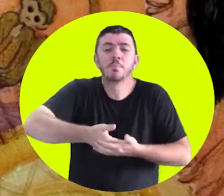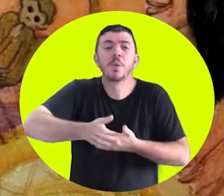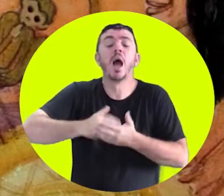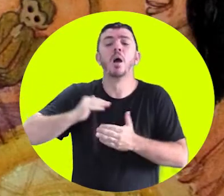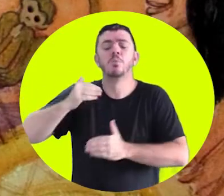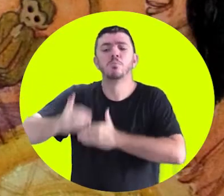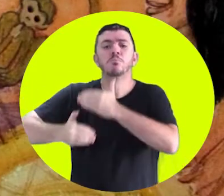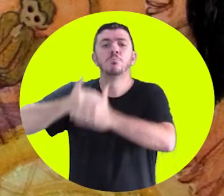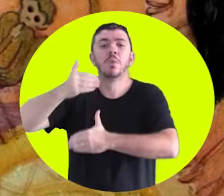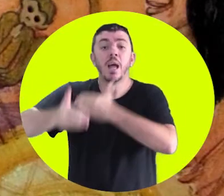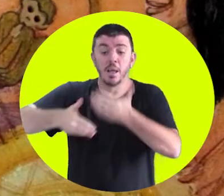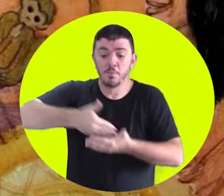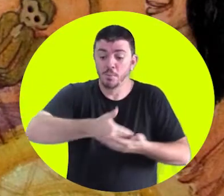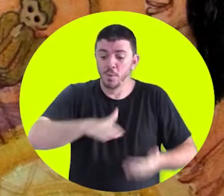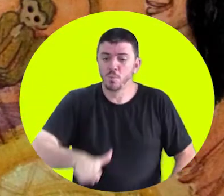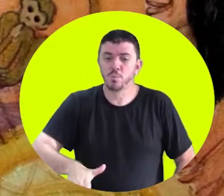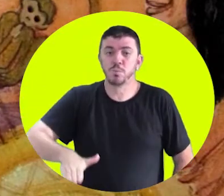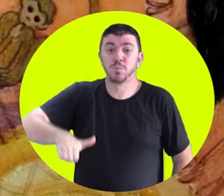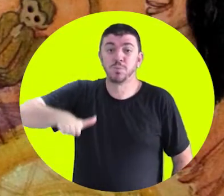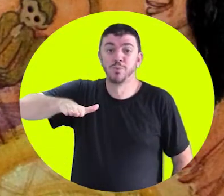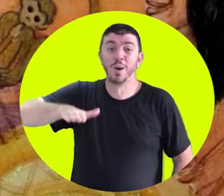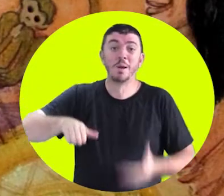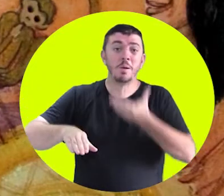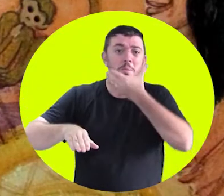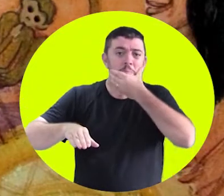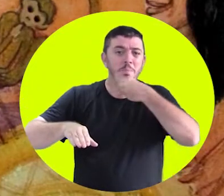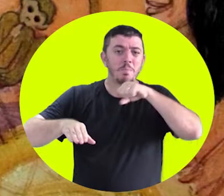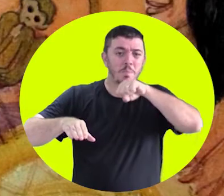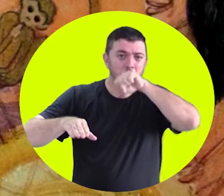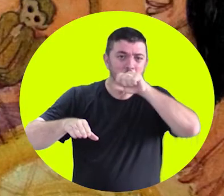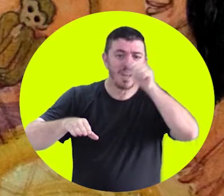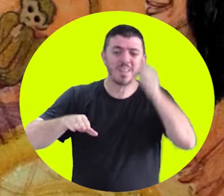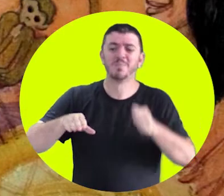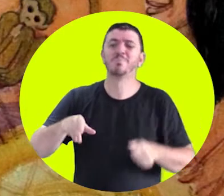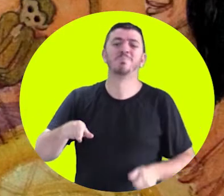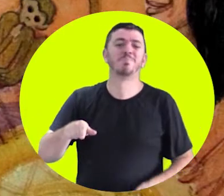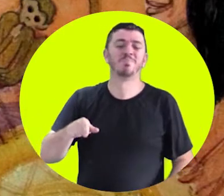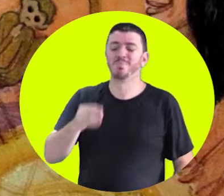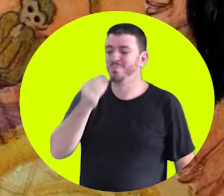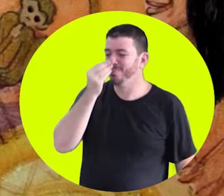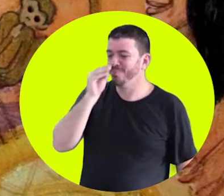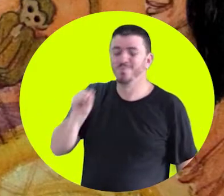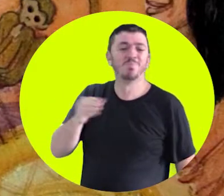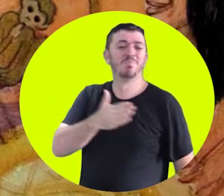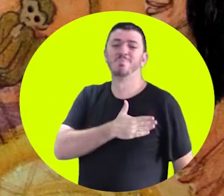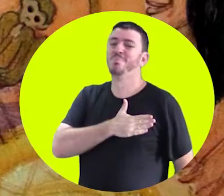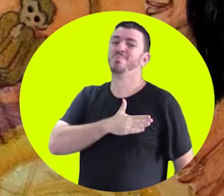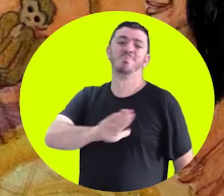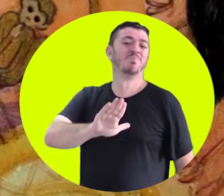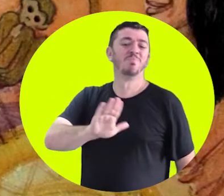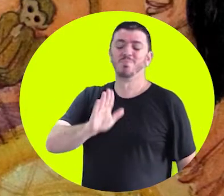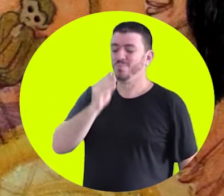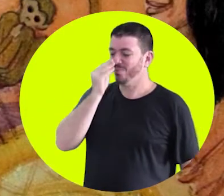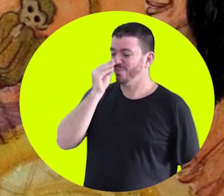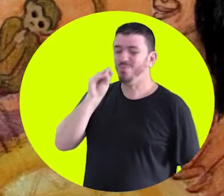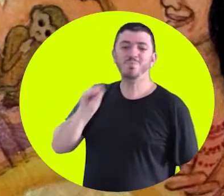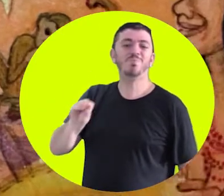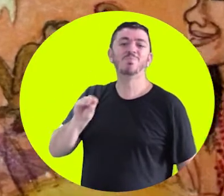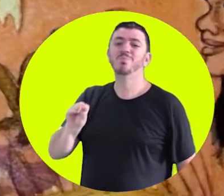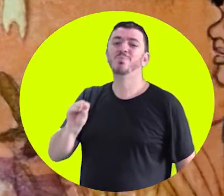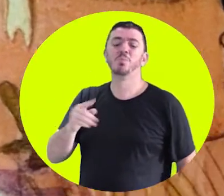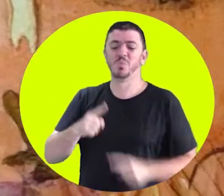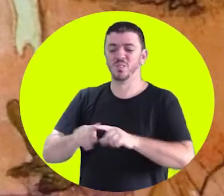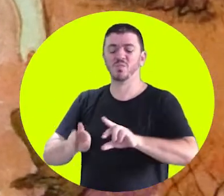Mani cresceu rápido. O pai de Mani não gostava de ter uma filha tão diferente dos outros curumins e tratava a menina com